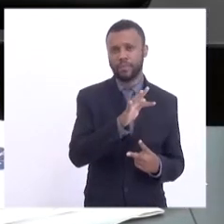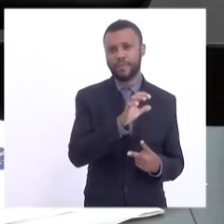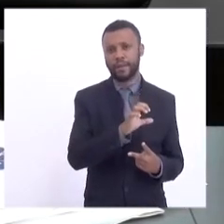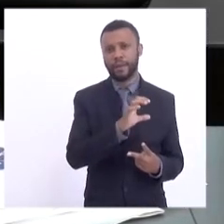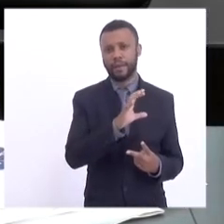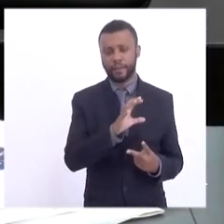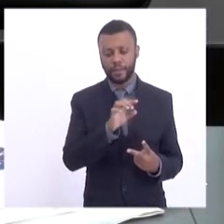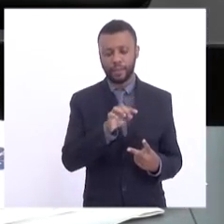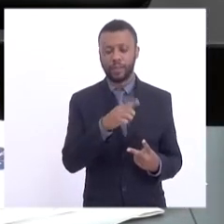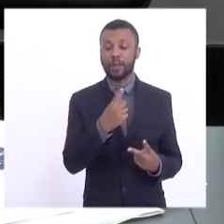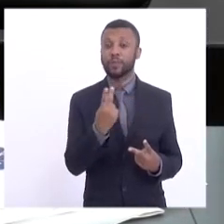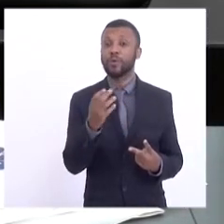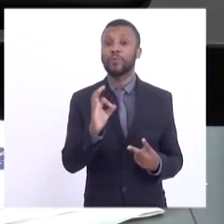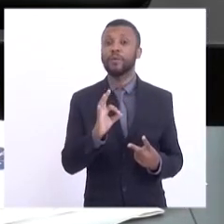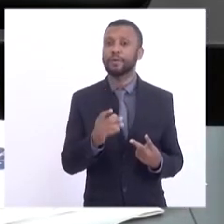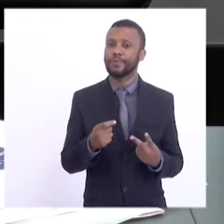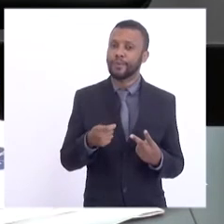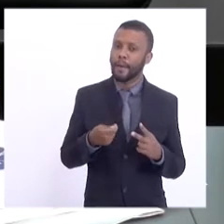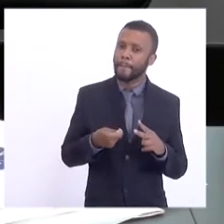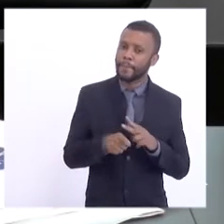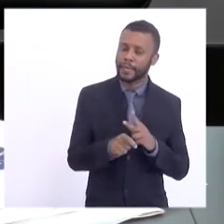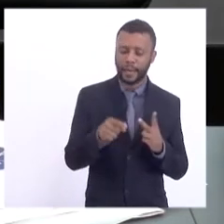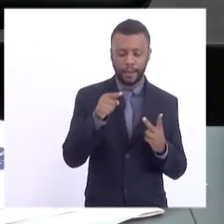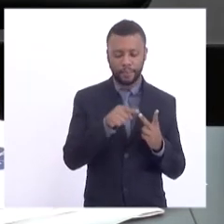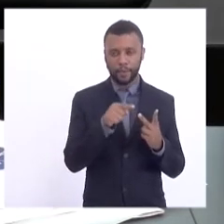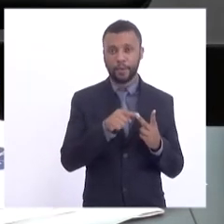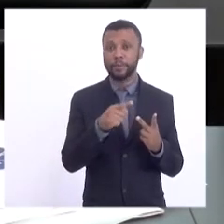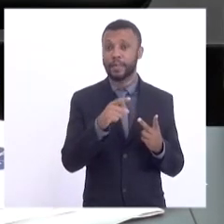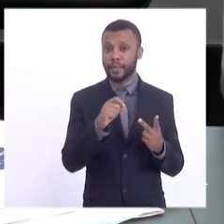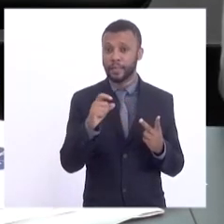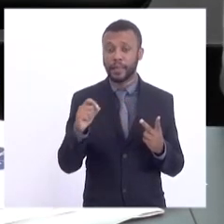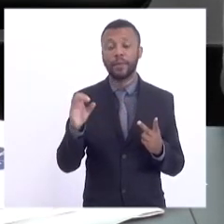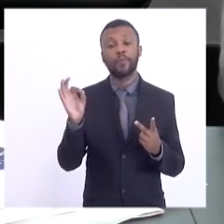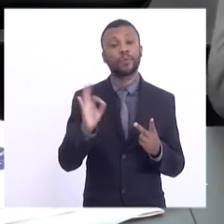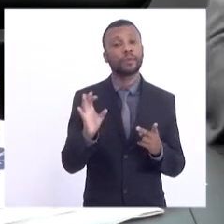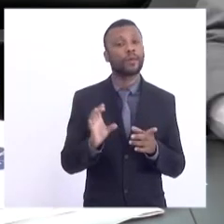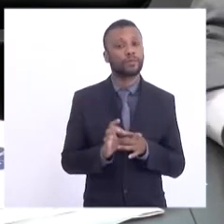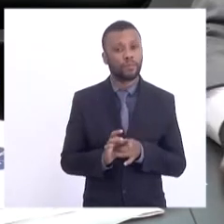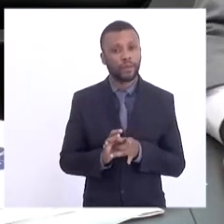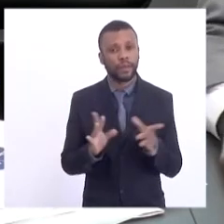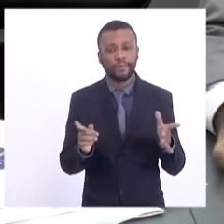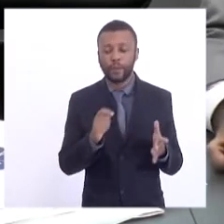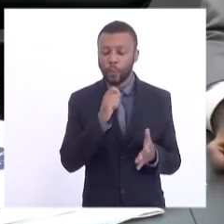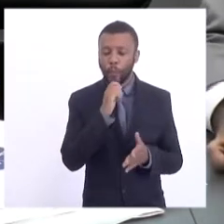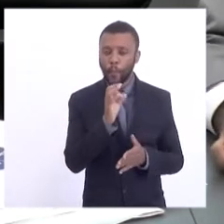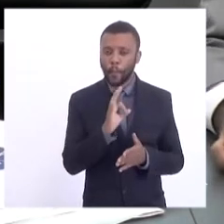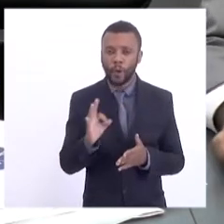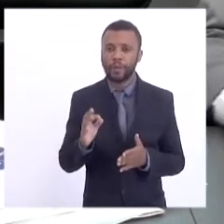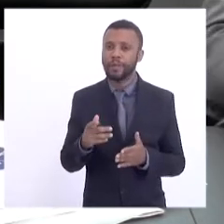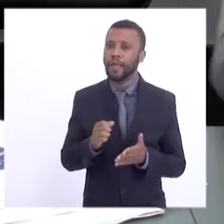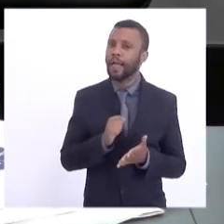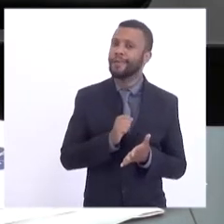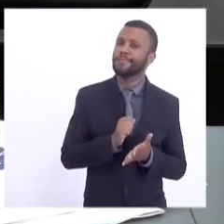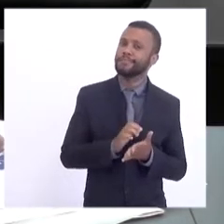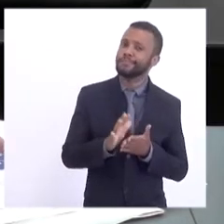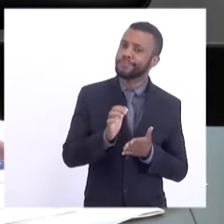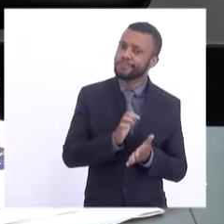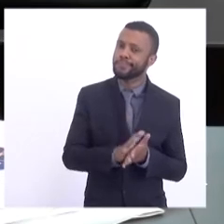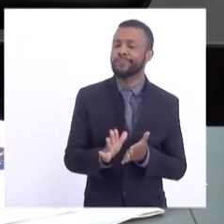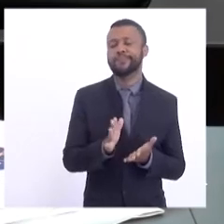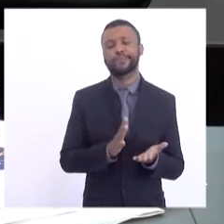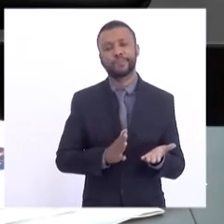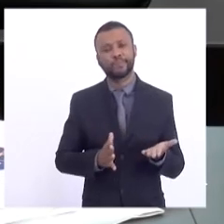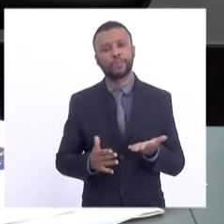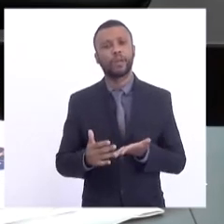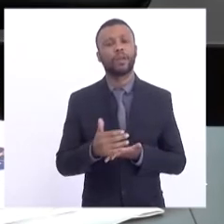deixou Desde o ano passado de aplicar dreno fez tão festa 100% livre não tem nenhuma aplicação de desvinculação de receita